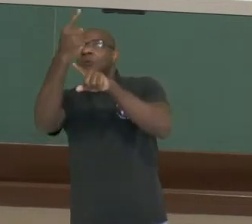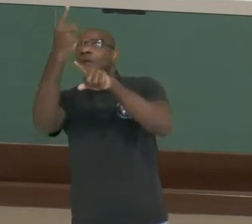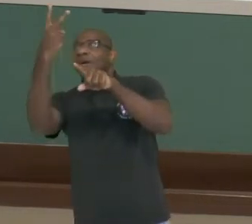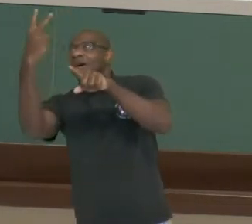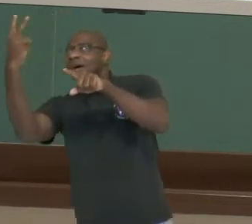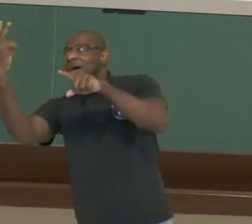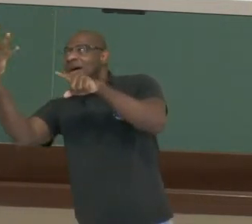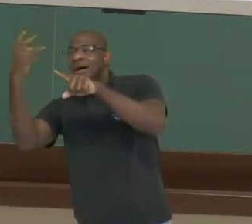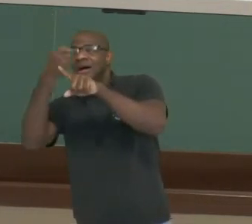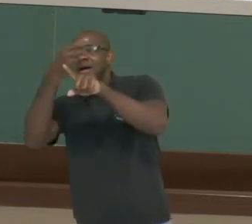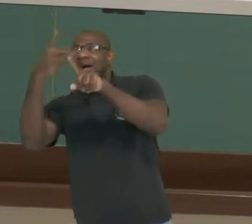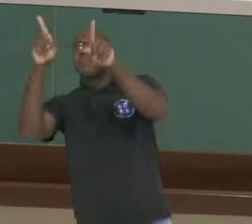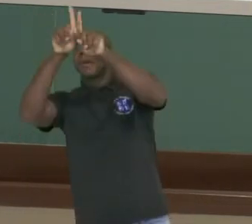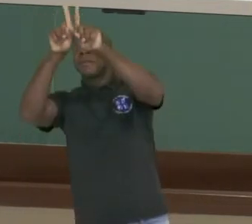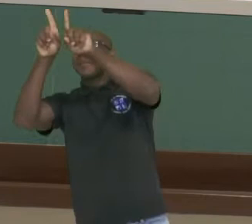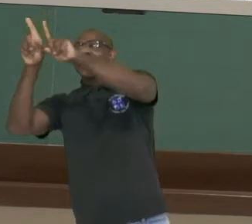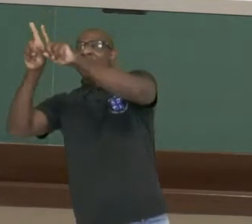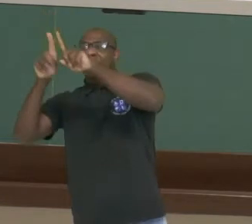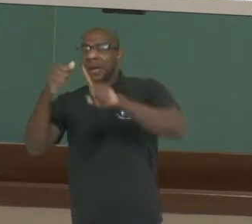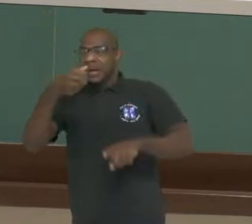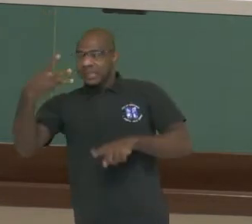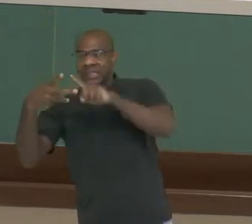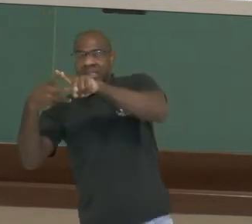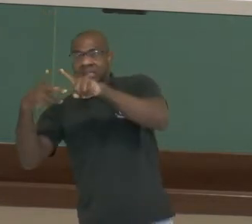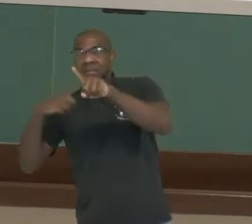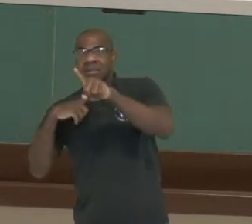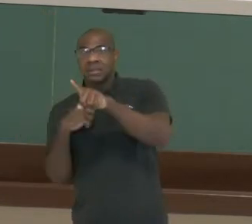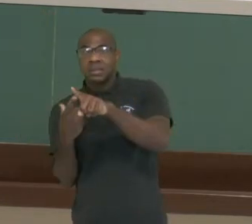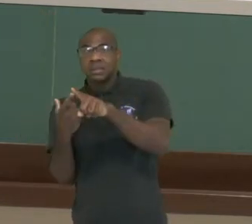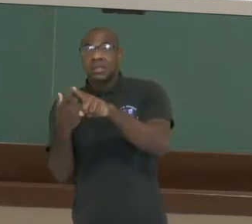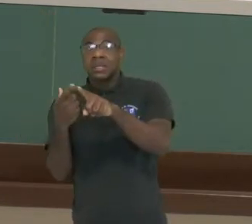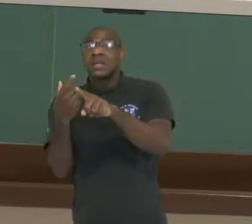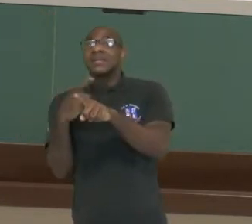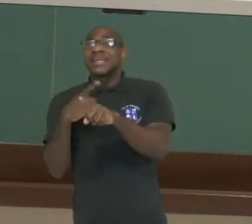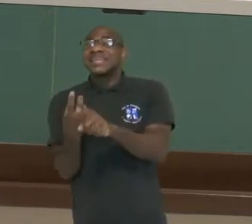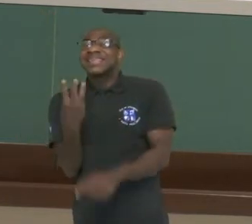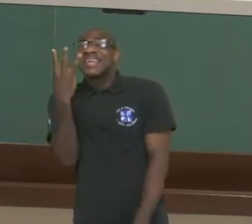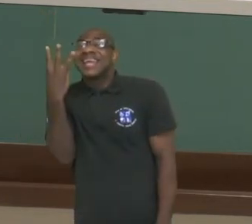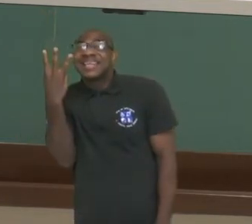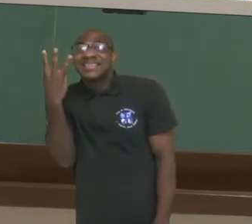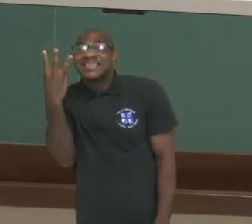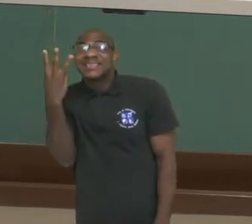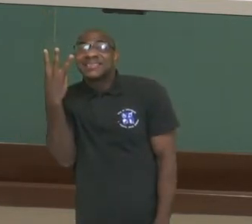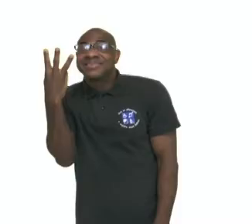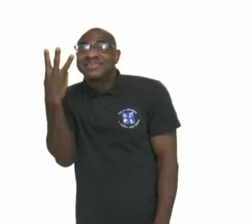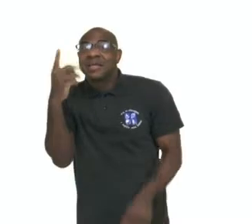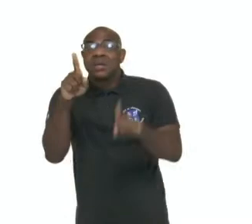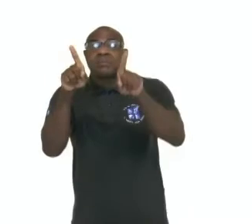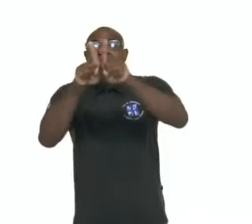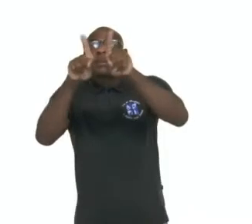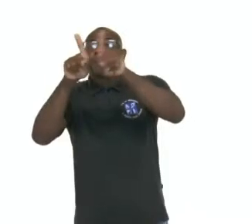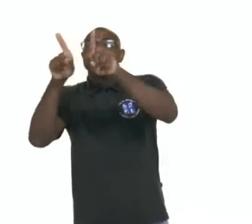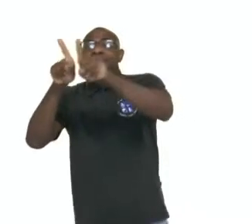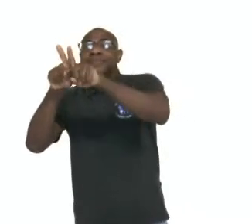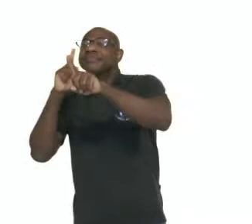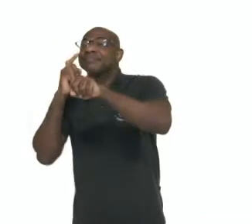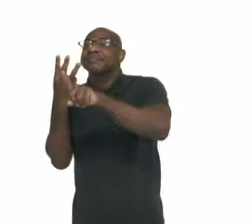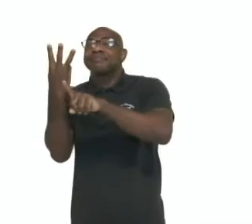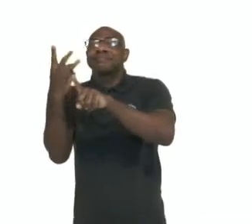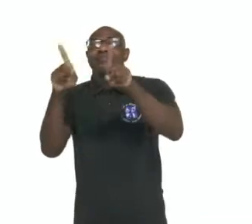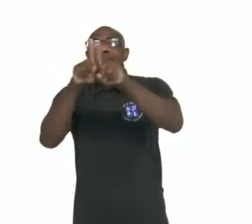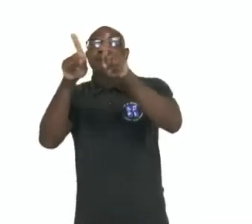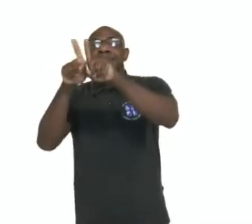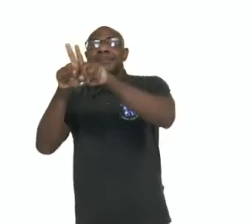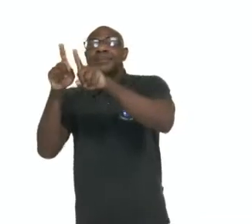termos 2 cromossomos, nós observamos 3 cromossomos aqui no 13.